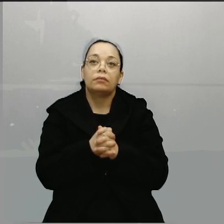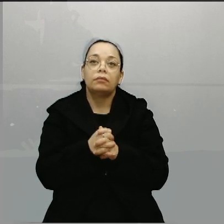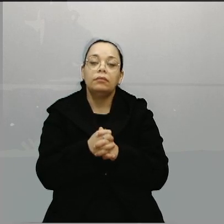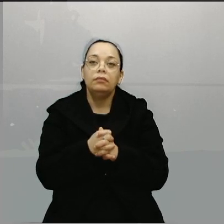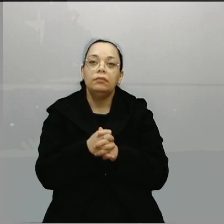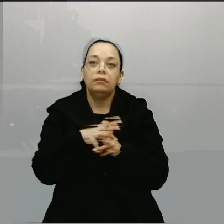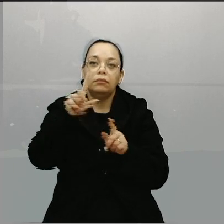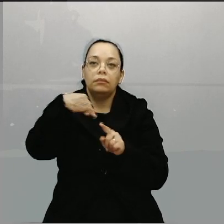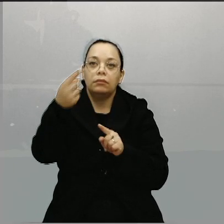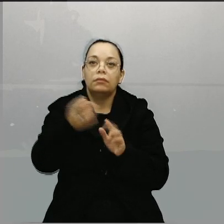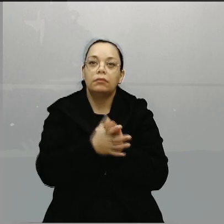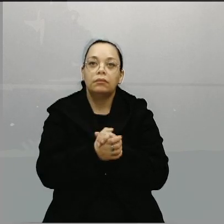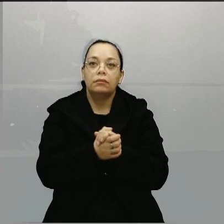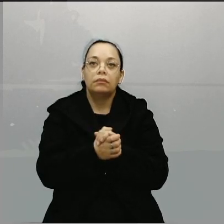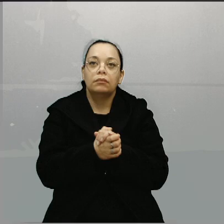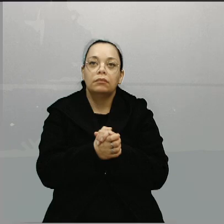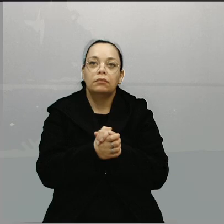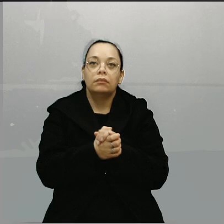Pode passar.